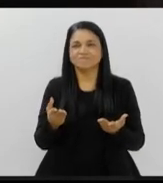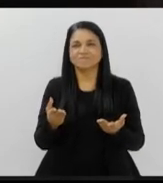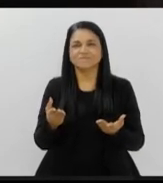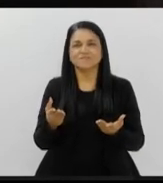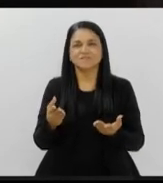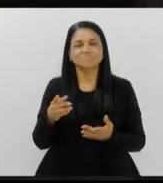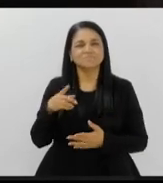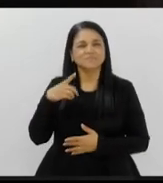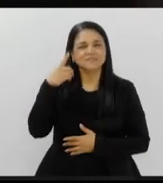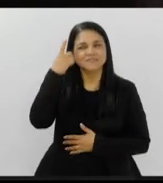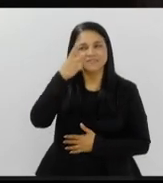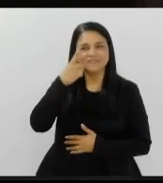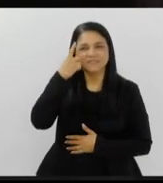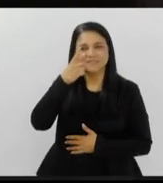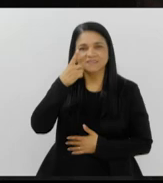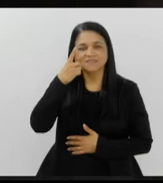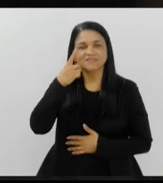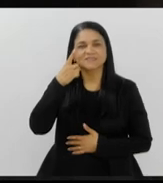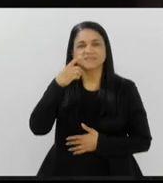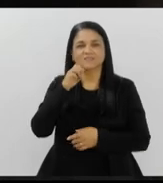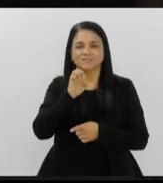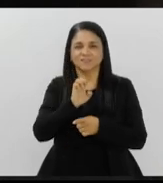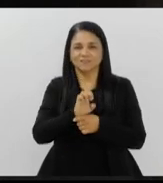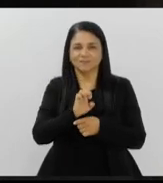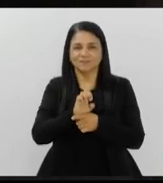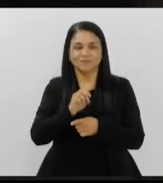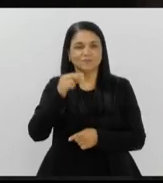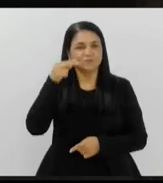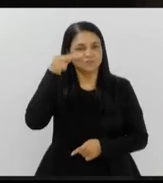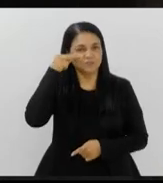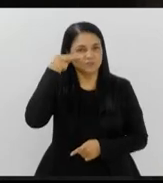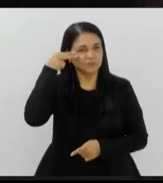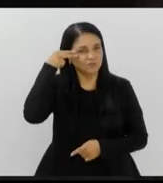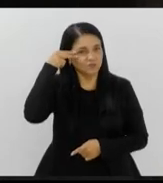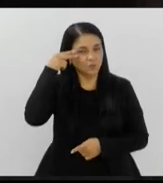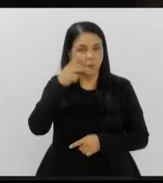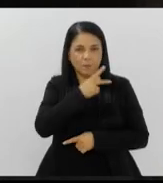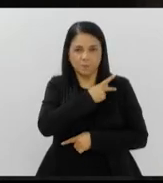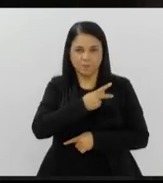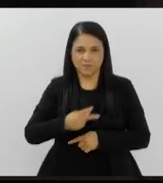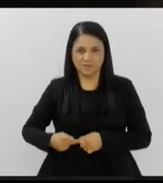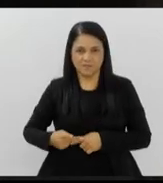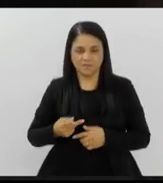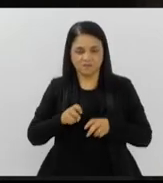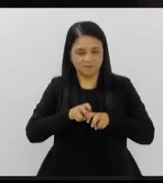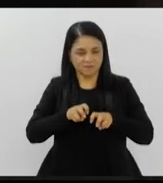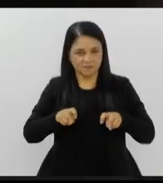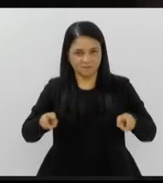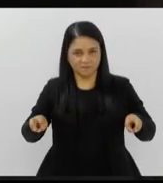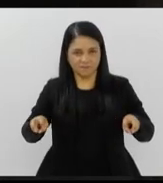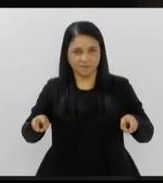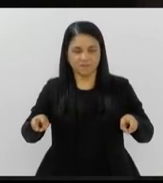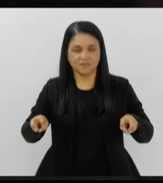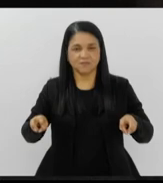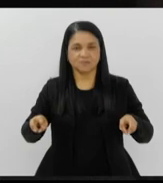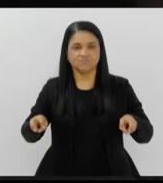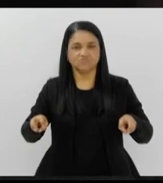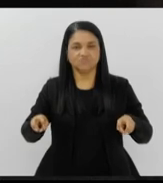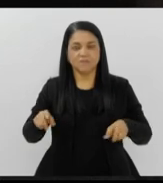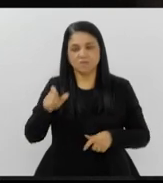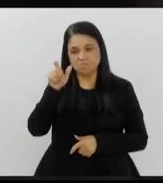Excelentíssima deputada estadual Tia Dujo, presidente desta mesa, na pessoa em